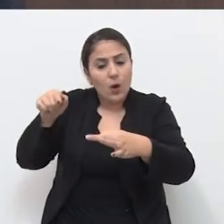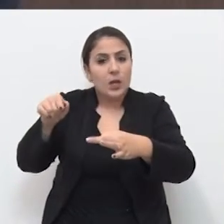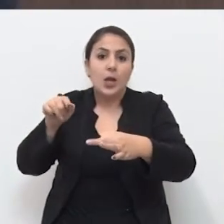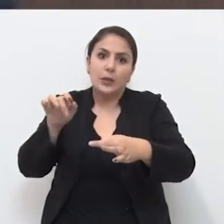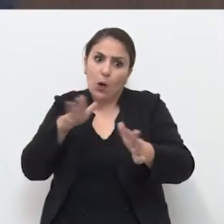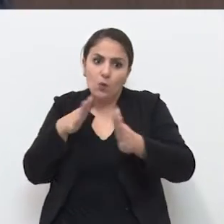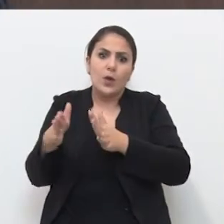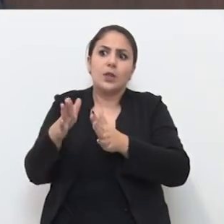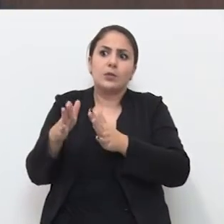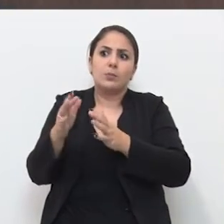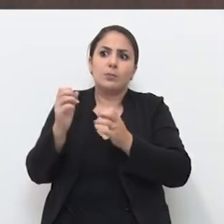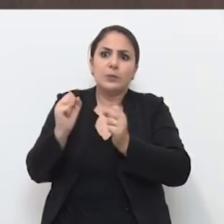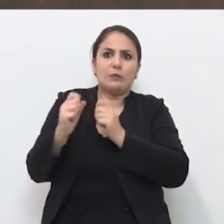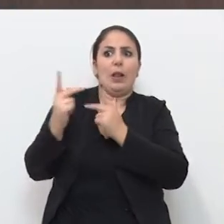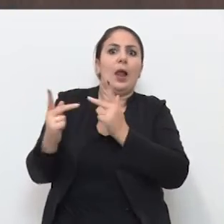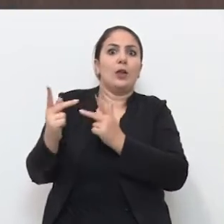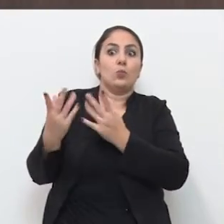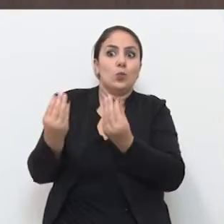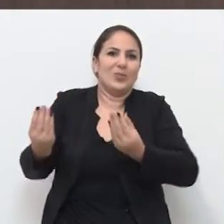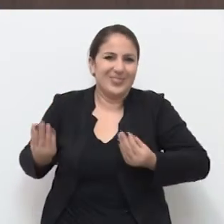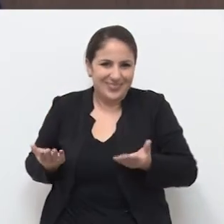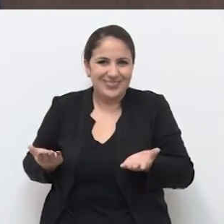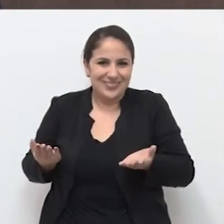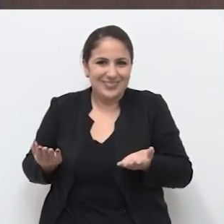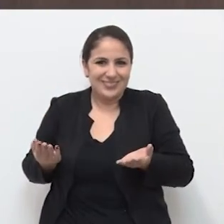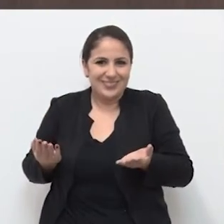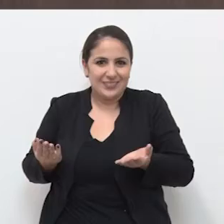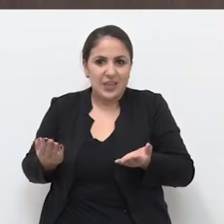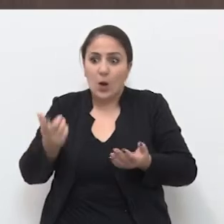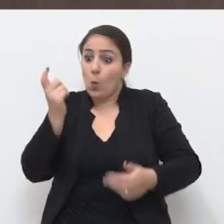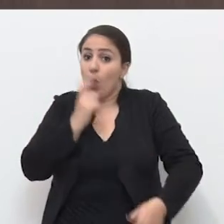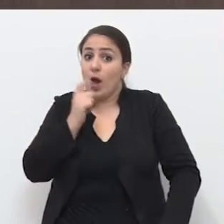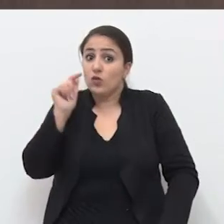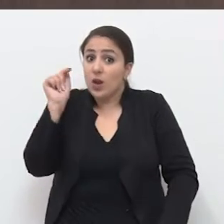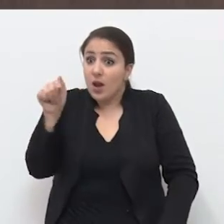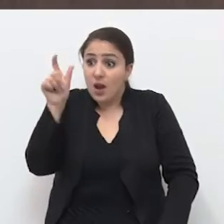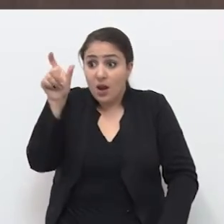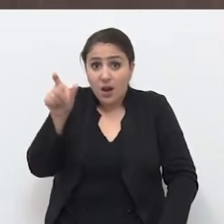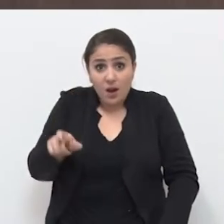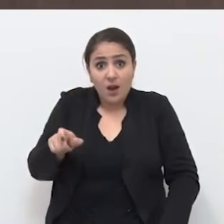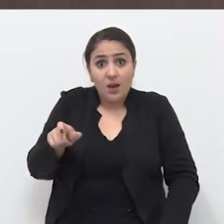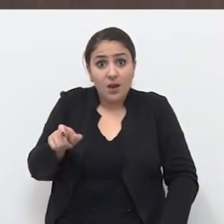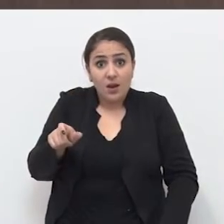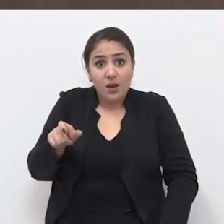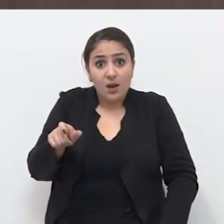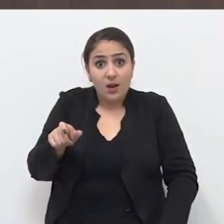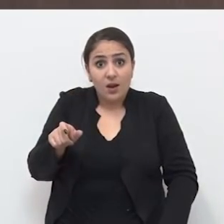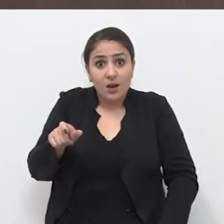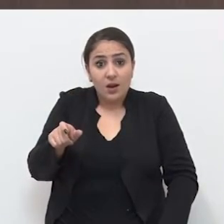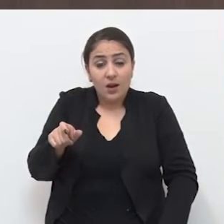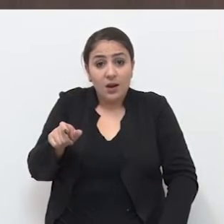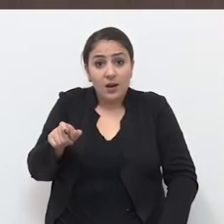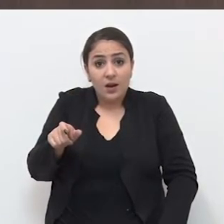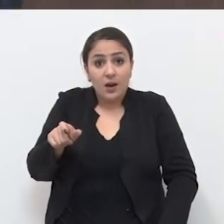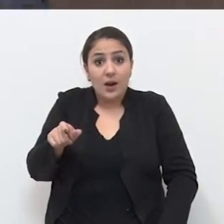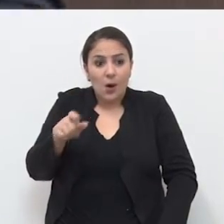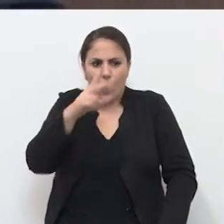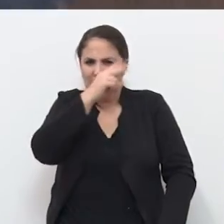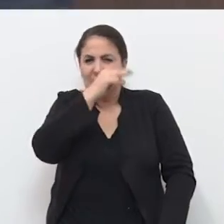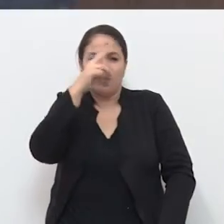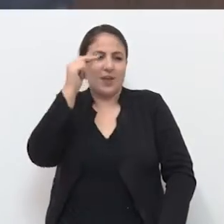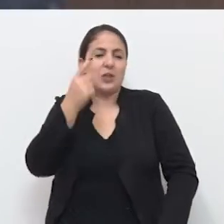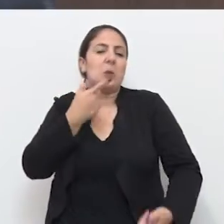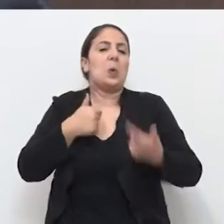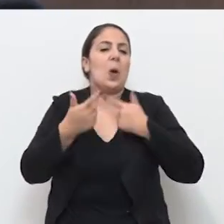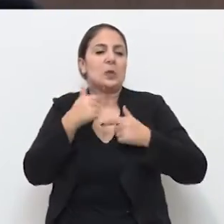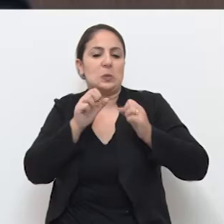se precipitou, eu acho que ele ofuscou o prefeito municipal, que gosta de